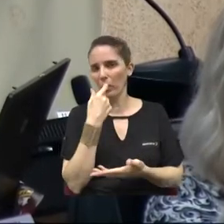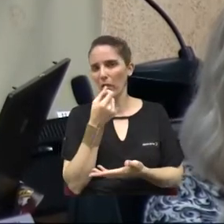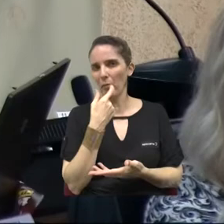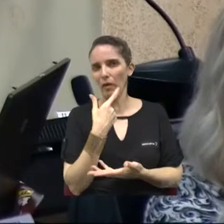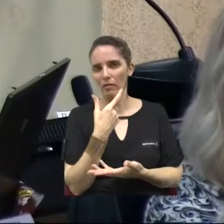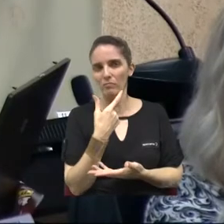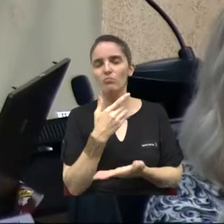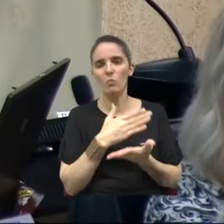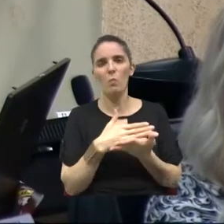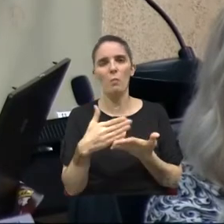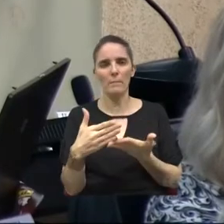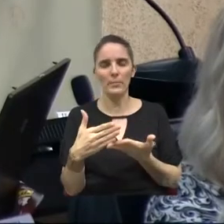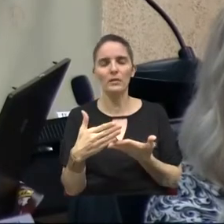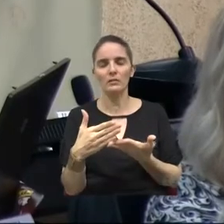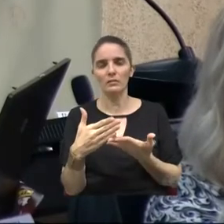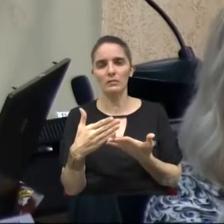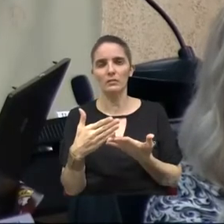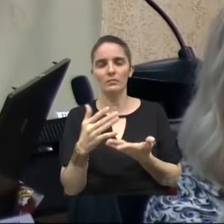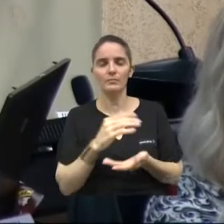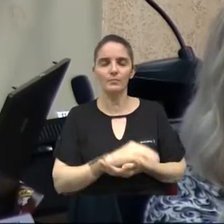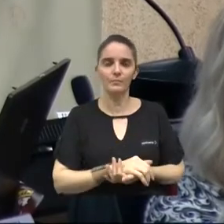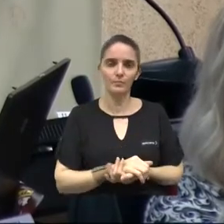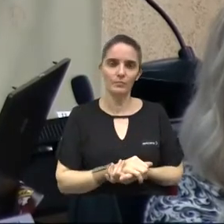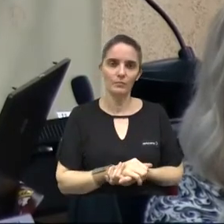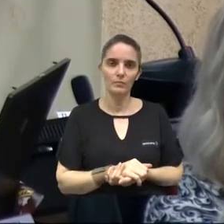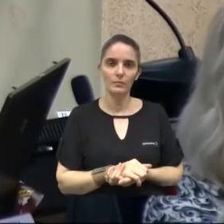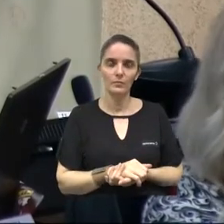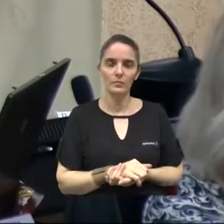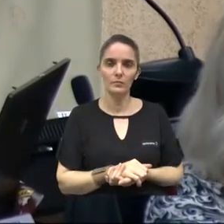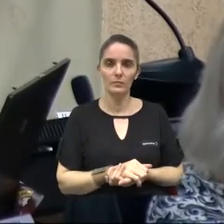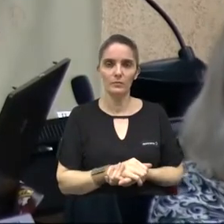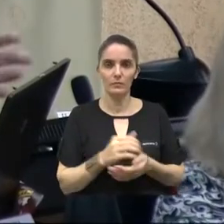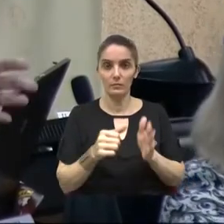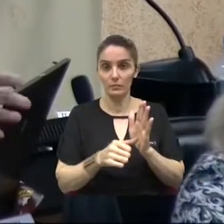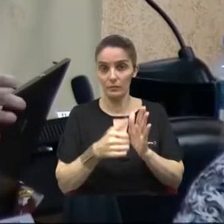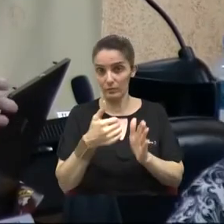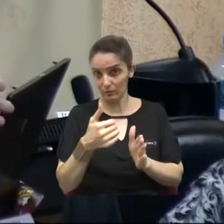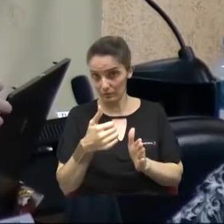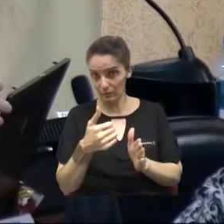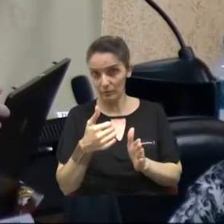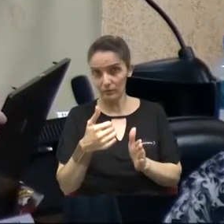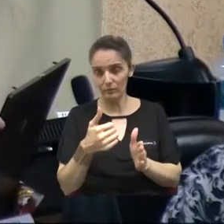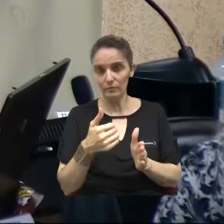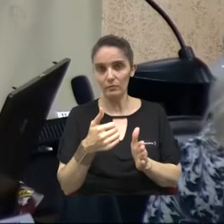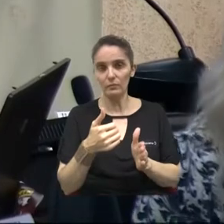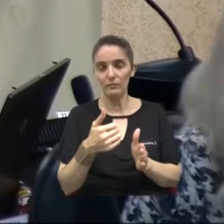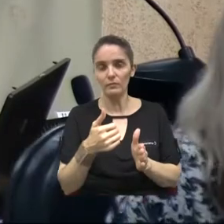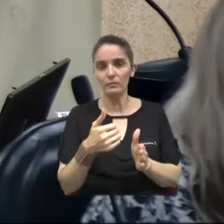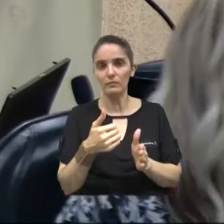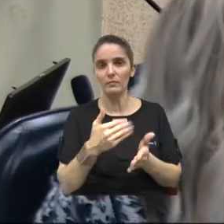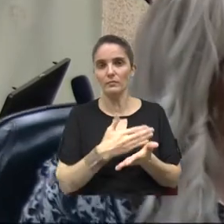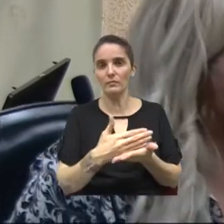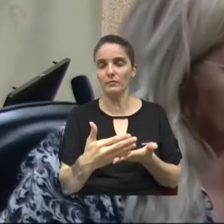de anabolizantes, esteroides... O primeiro passo a se chegar a isso são as